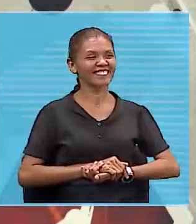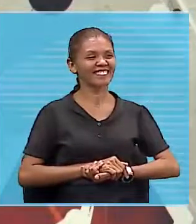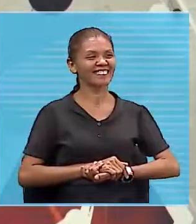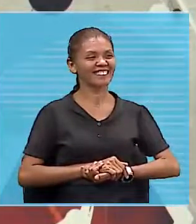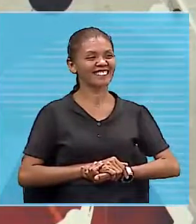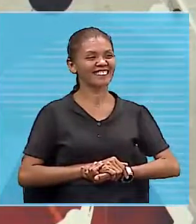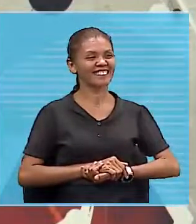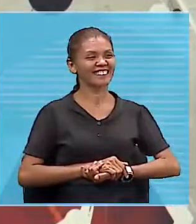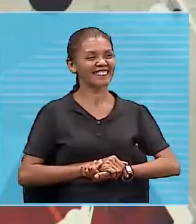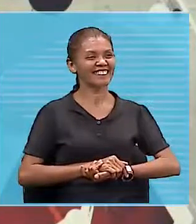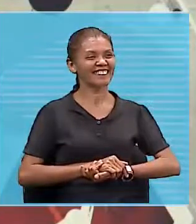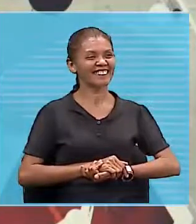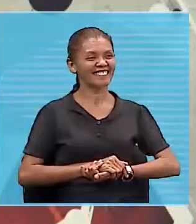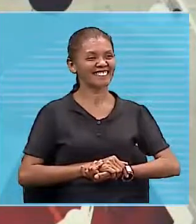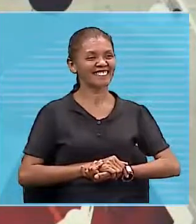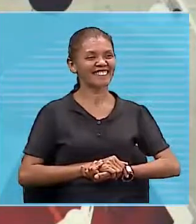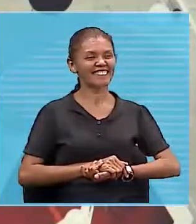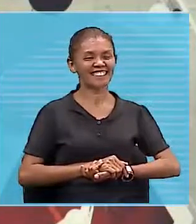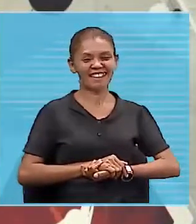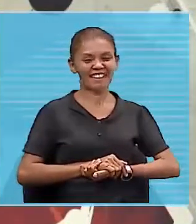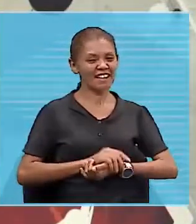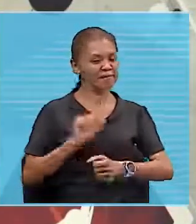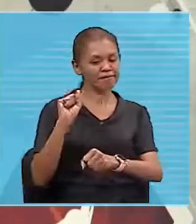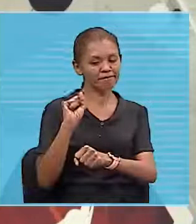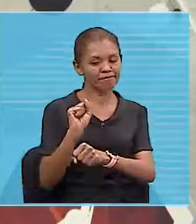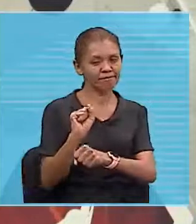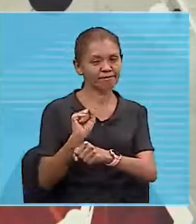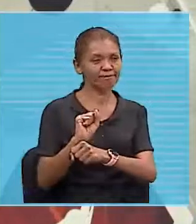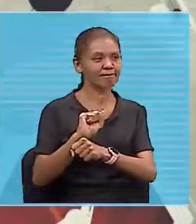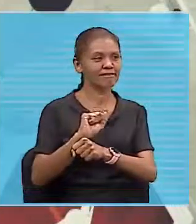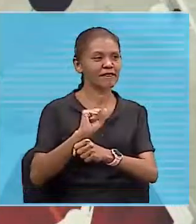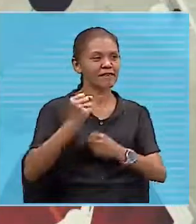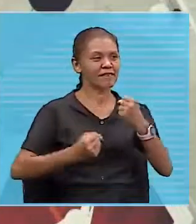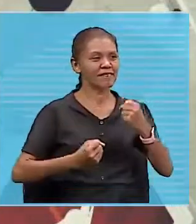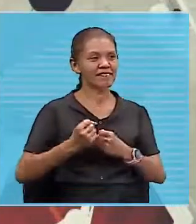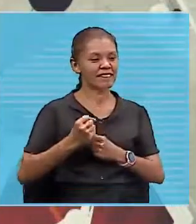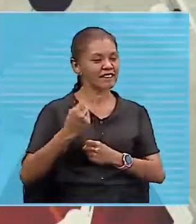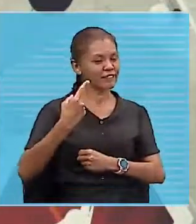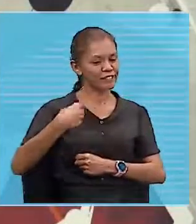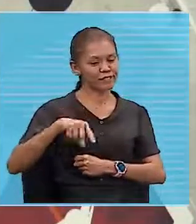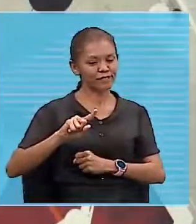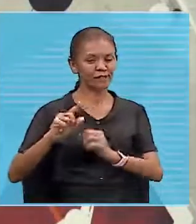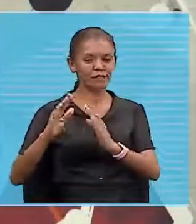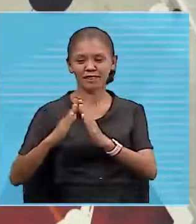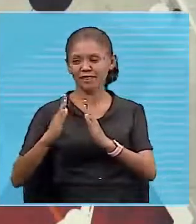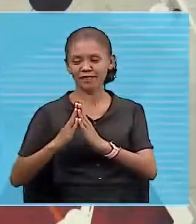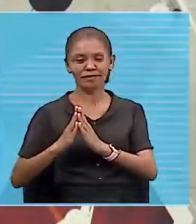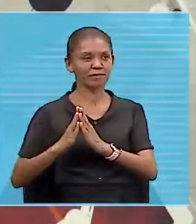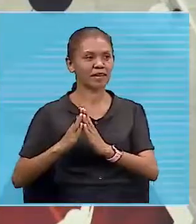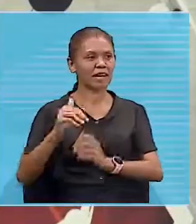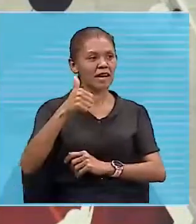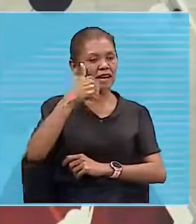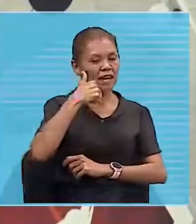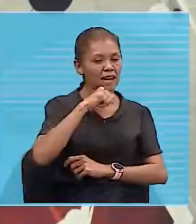né passamos a corrente e eu fui me embora e ele ficou em casa a Dona Ferraz